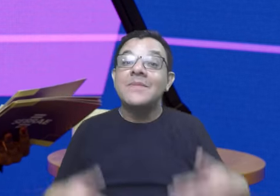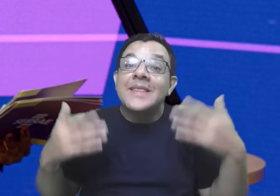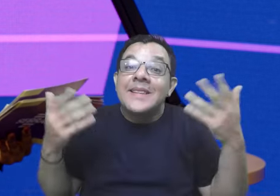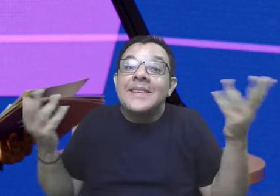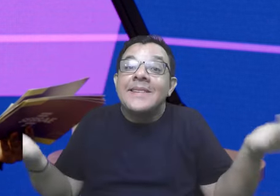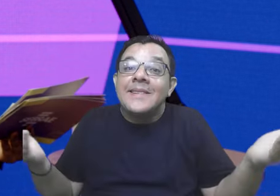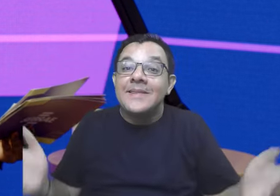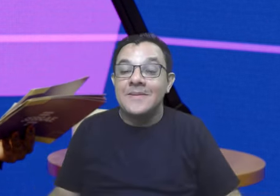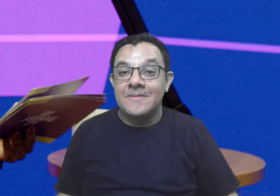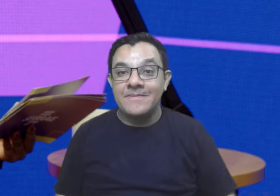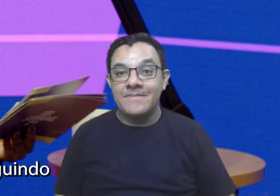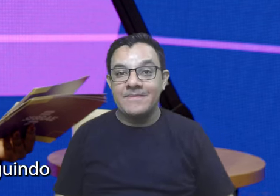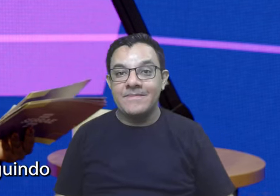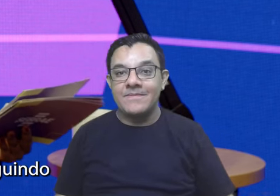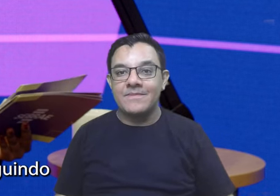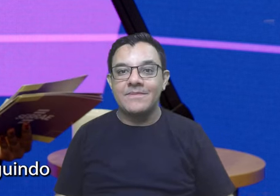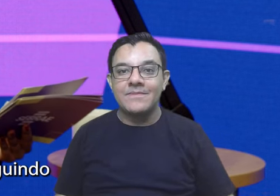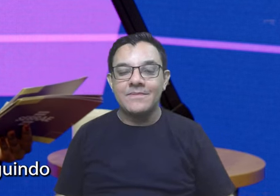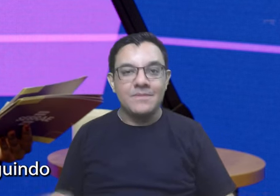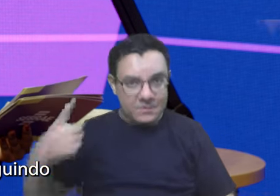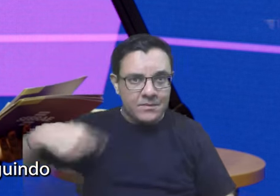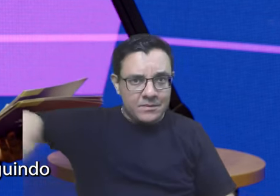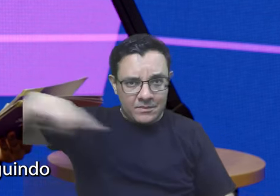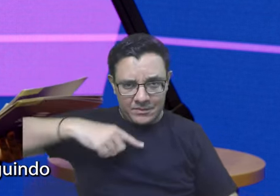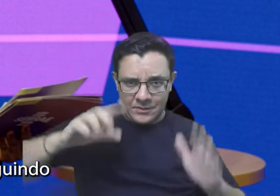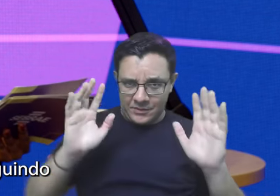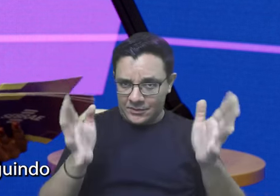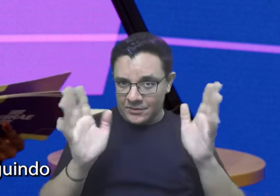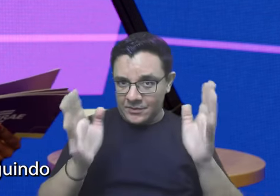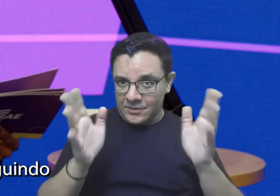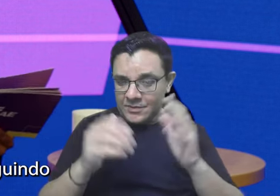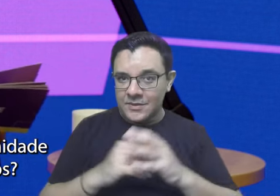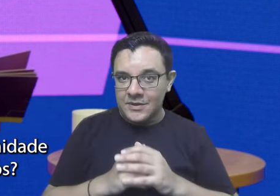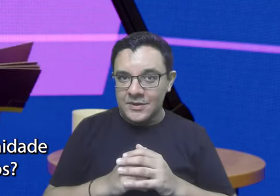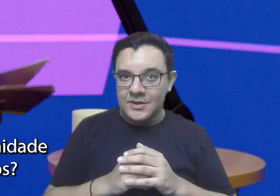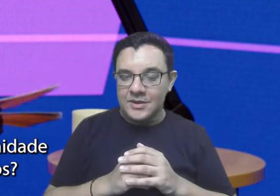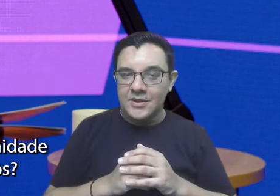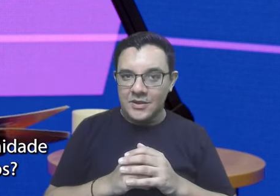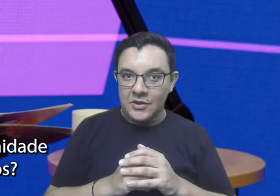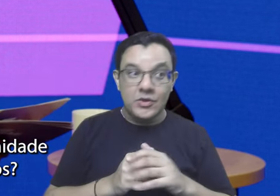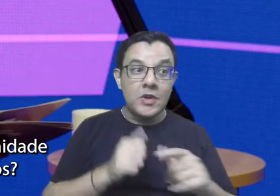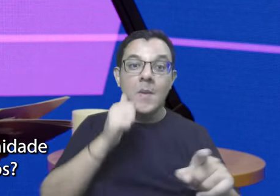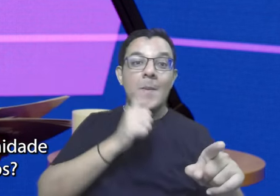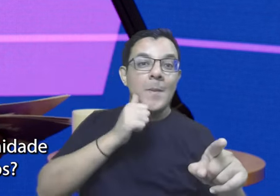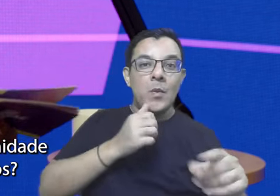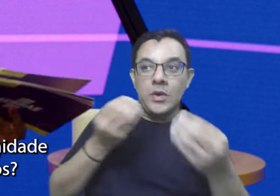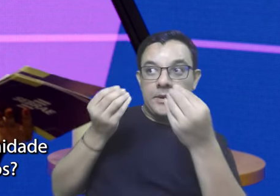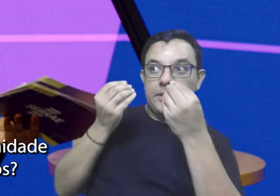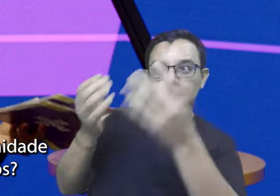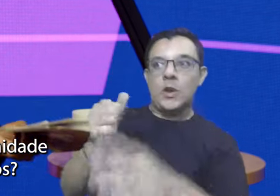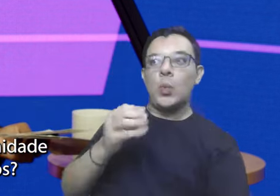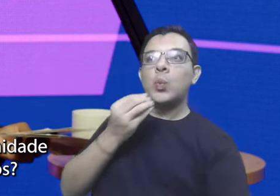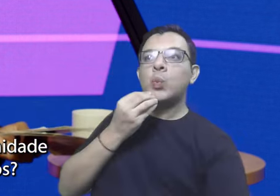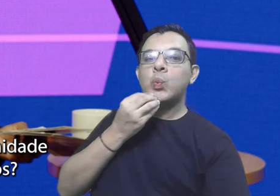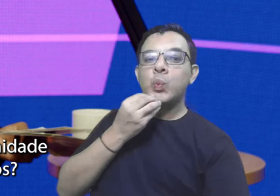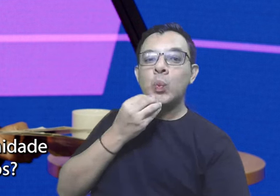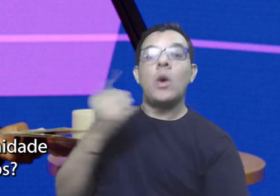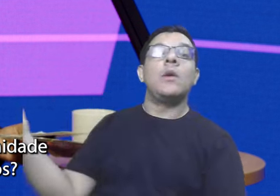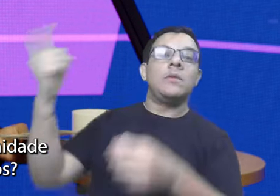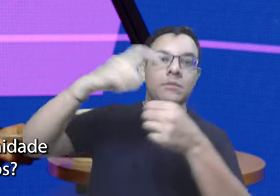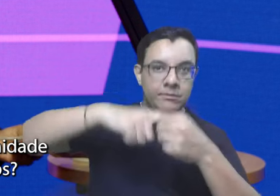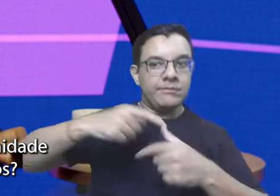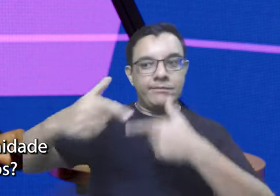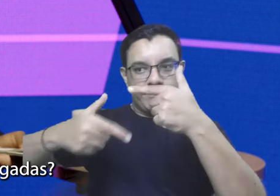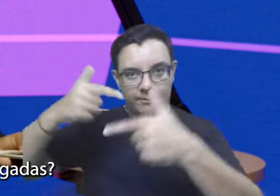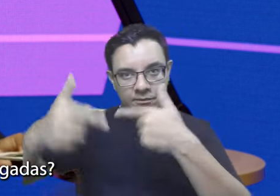aí né Será que a gente já tá conseguindo dar a essas mulheres a oportunidade de voltar a ter